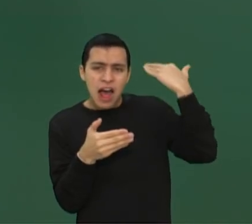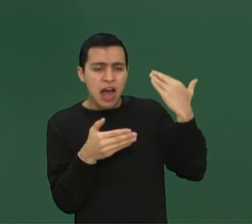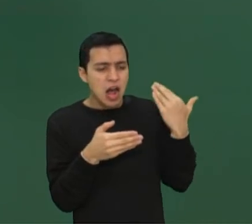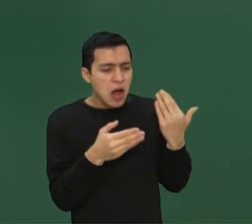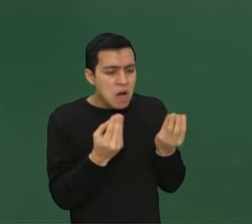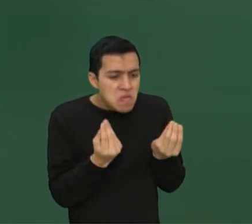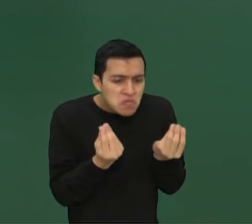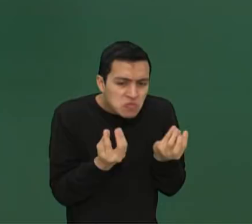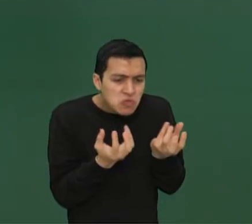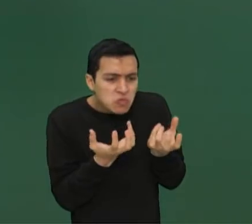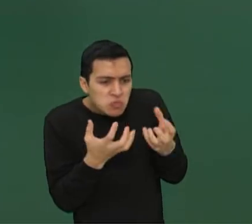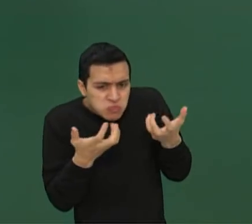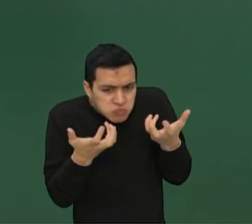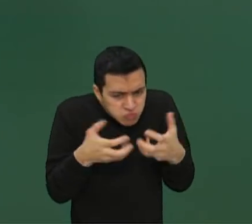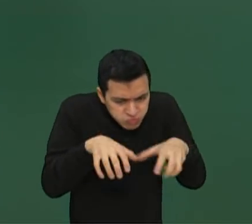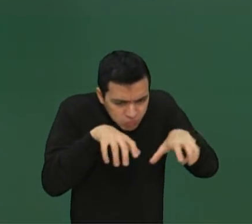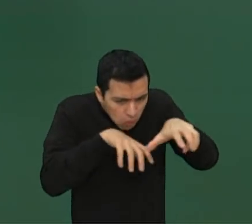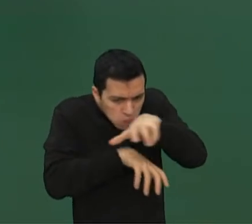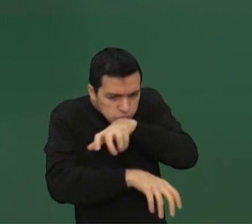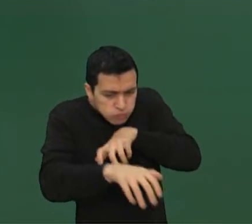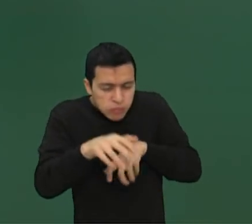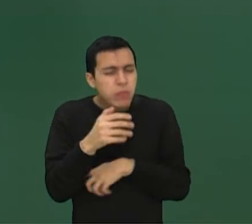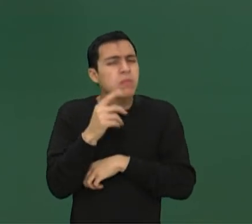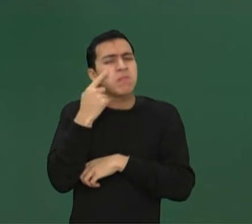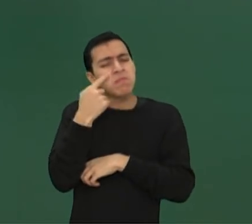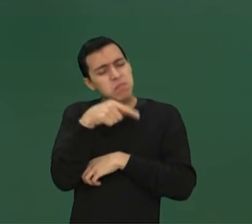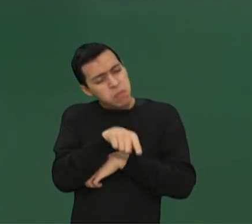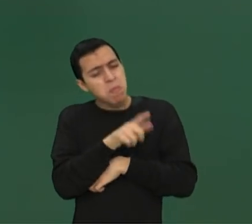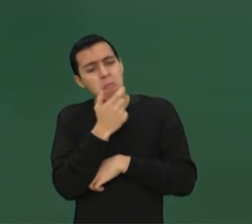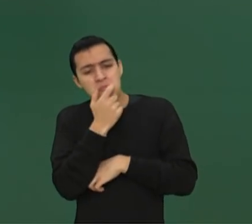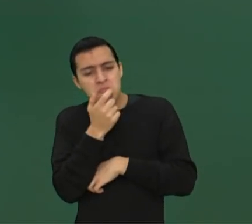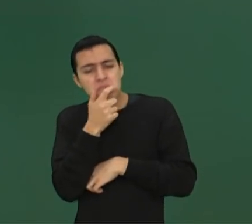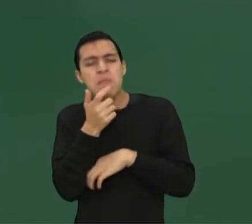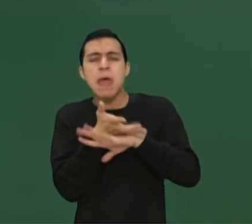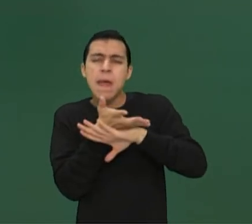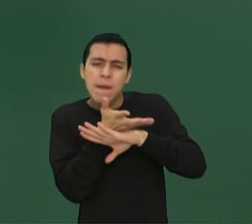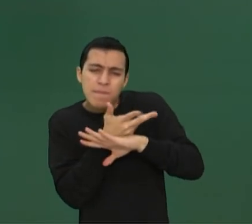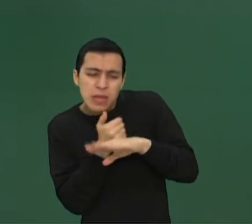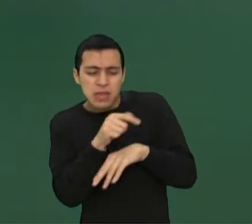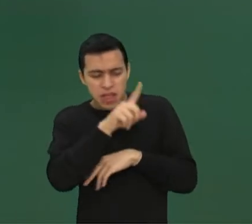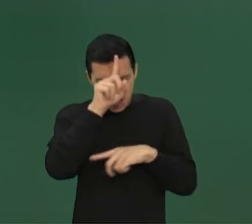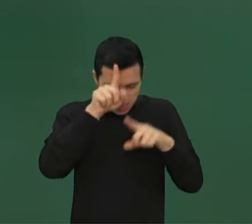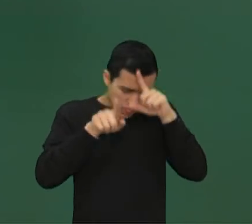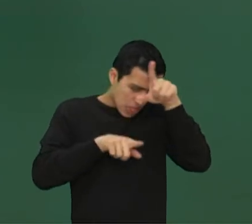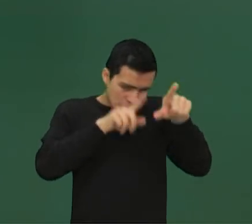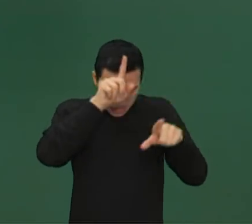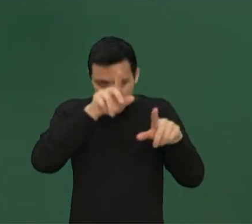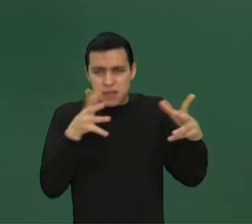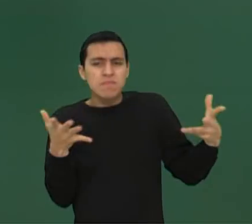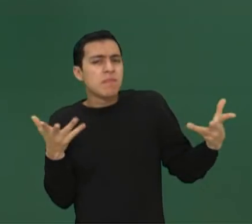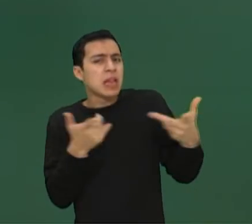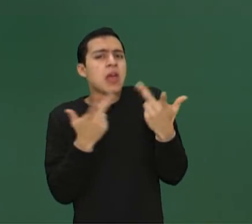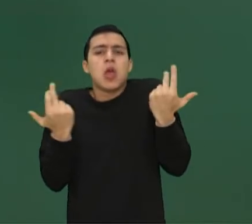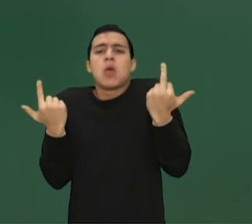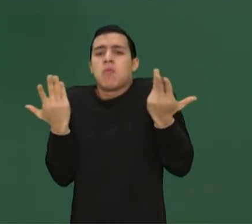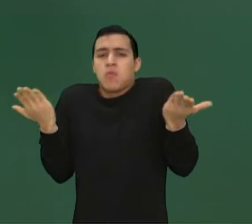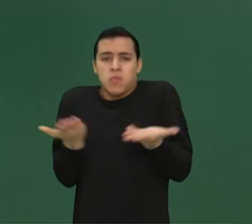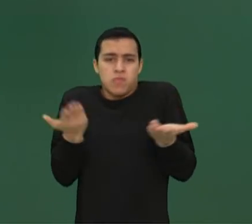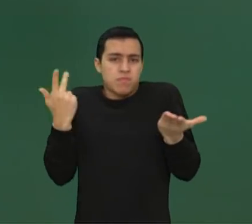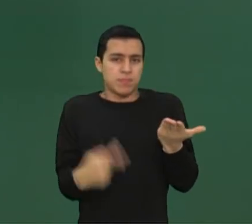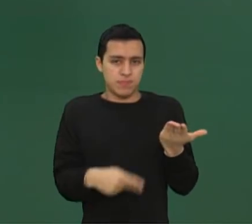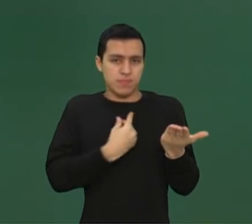rústico no tempo, mas ao mesmo tempo você vê que a habilidade e a criatividade deles era tão grande como a nossa de hoje em